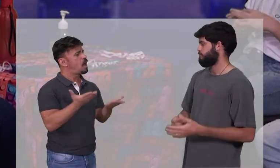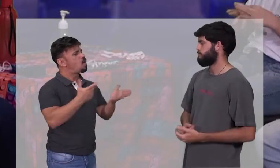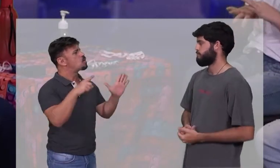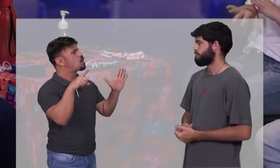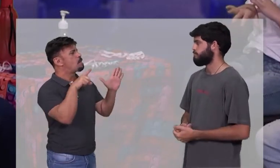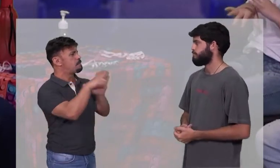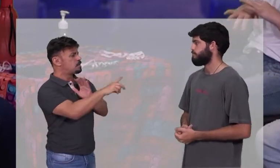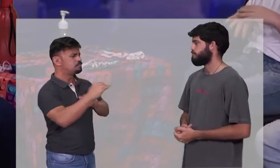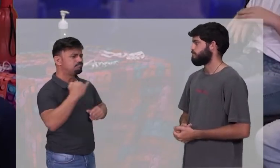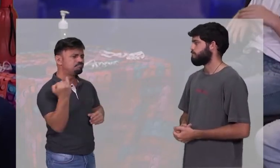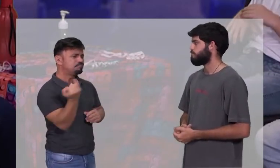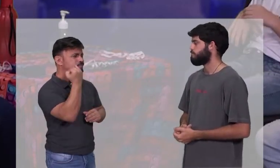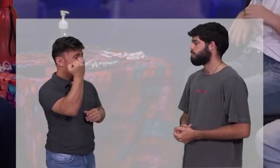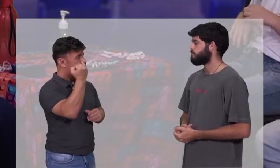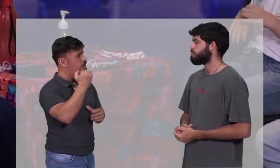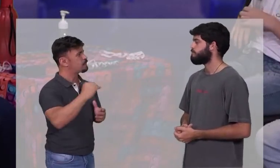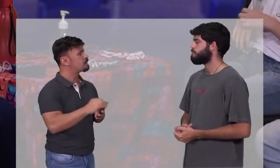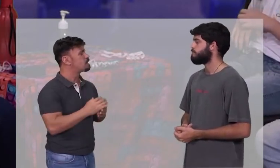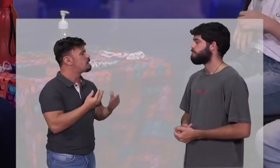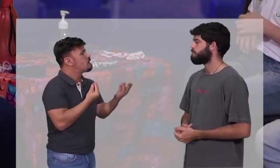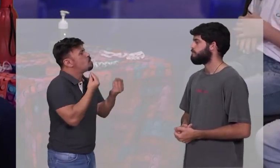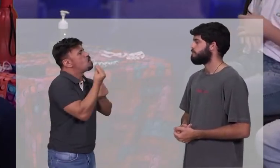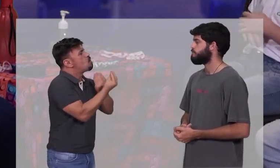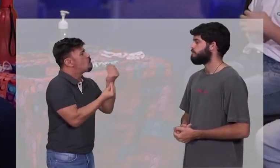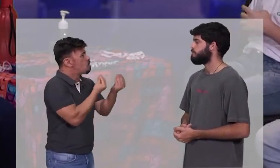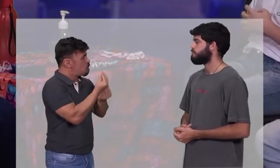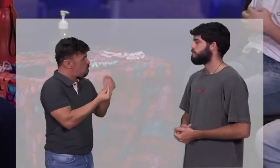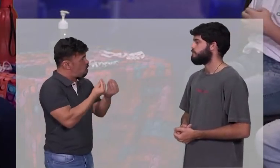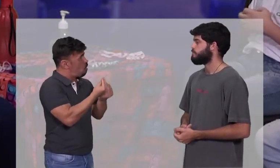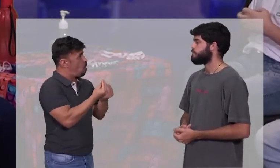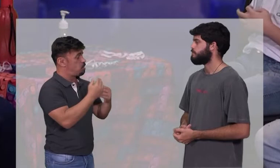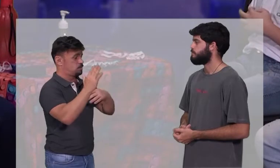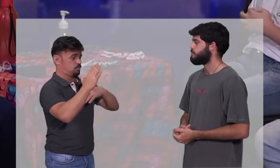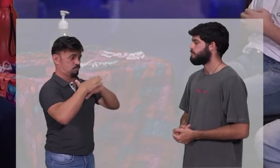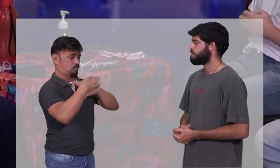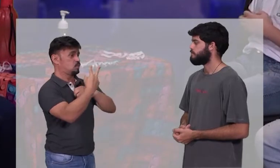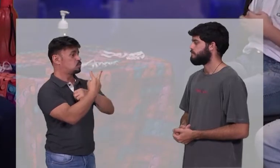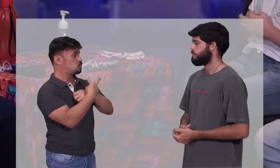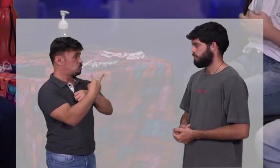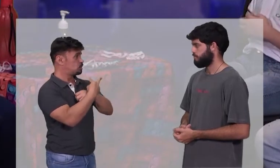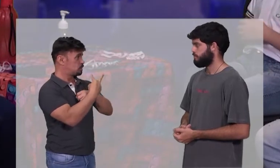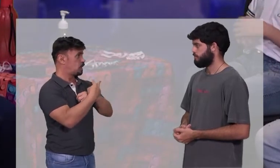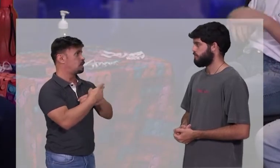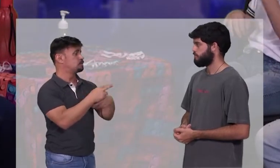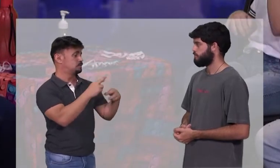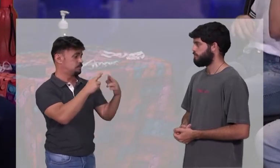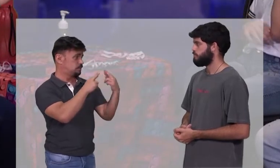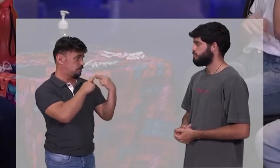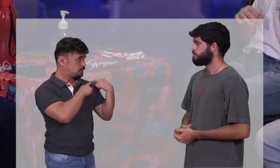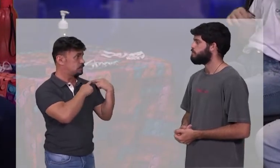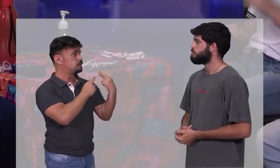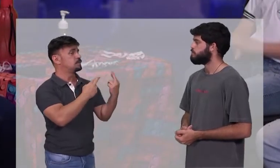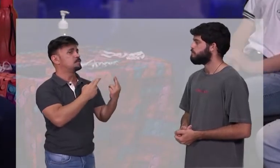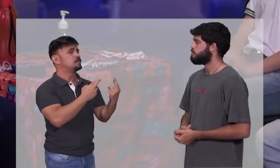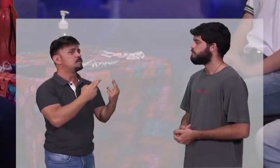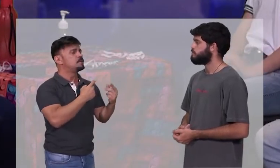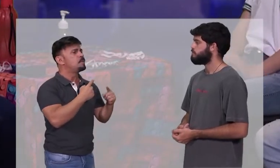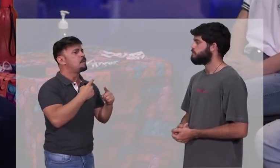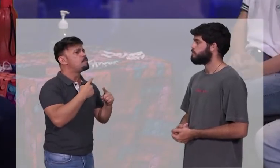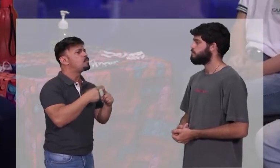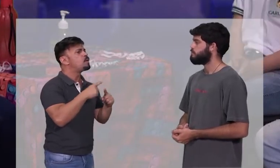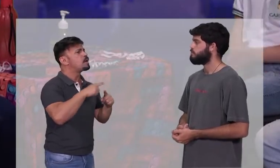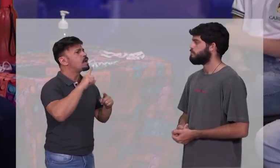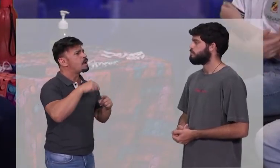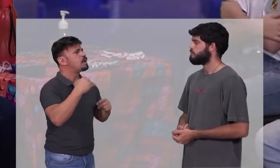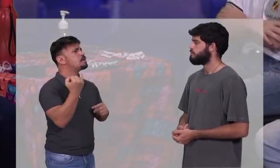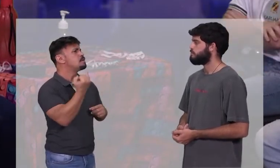E agora, uma perguntinha super importante aqui, né? Como que esse autocuidado, né, e essa responsabilidade, por